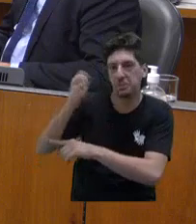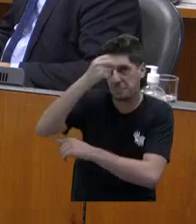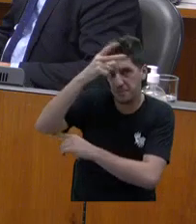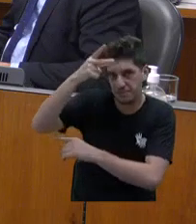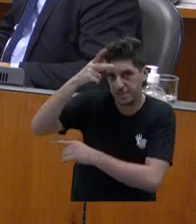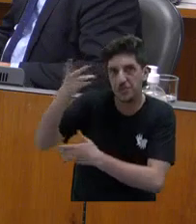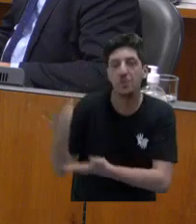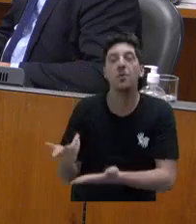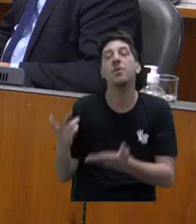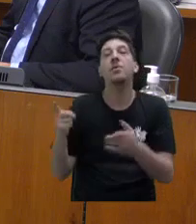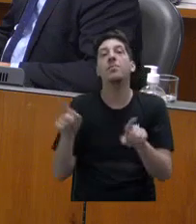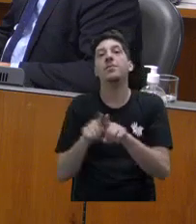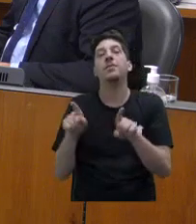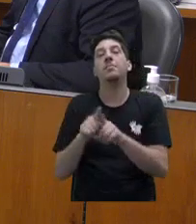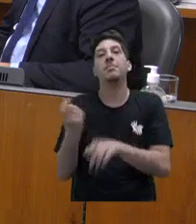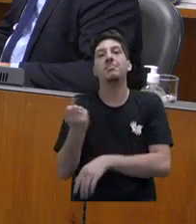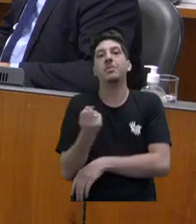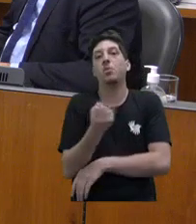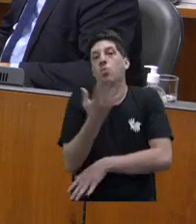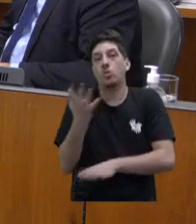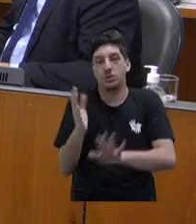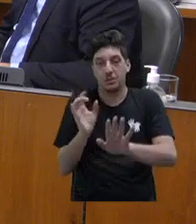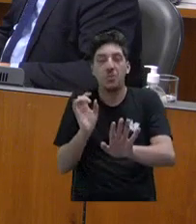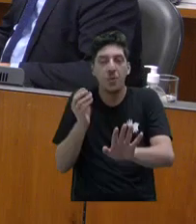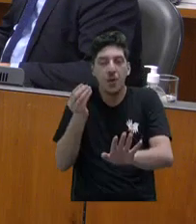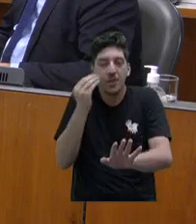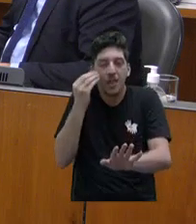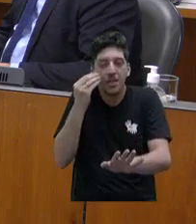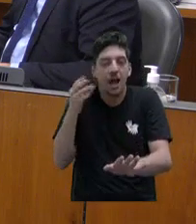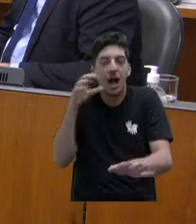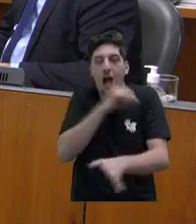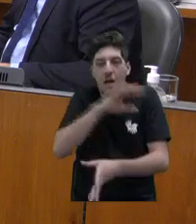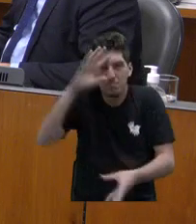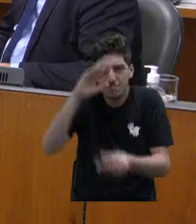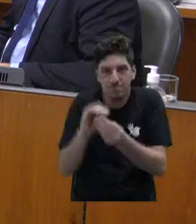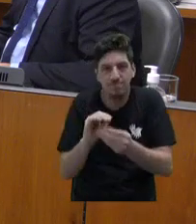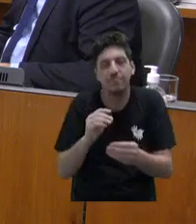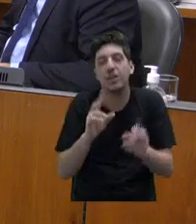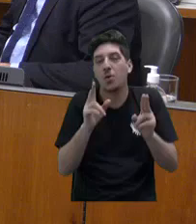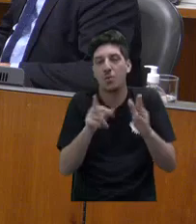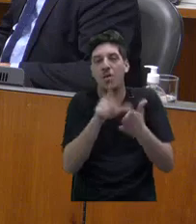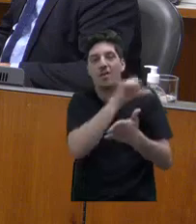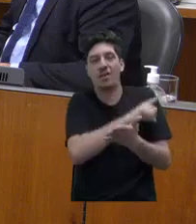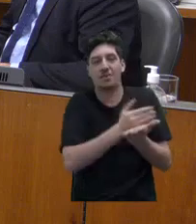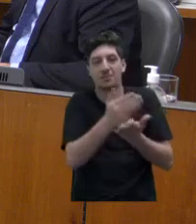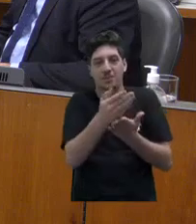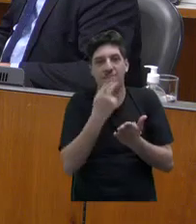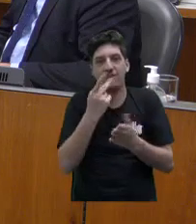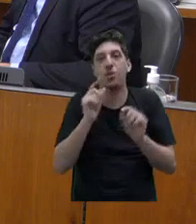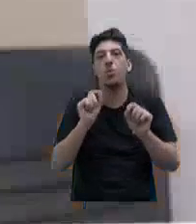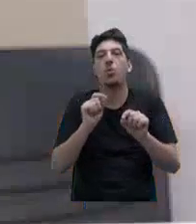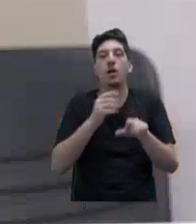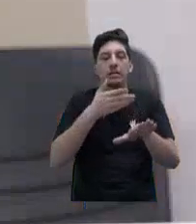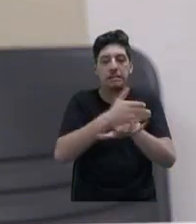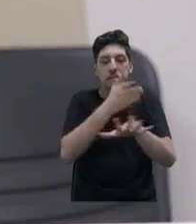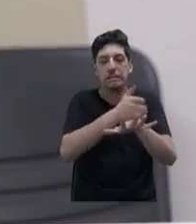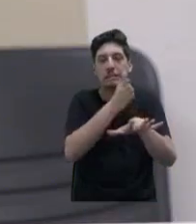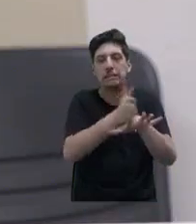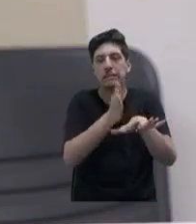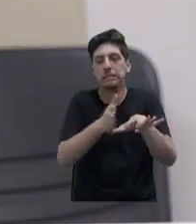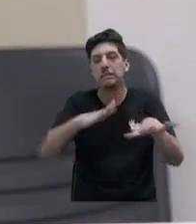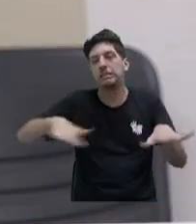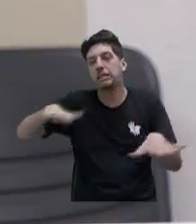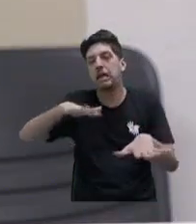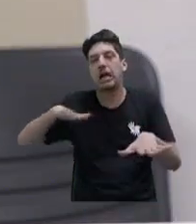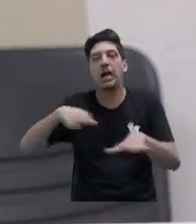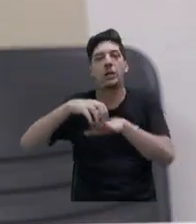os números, só para finalizar, já como eu comecei, a transversalidade da cultura e o turismo, não